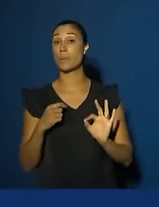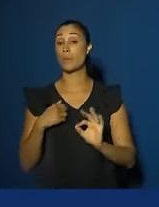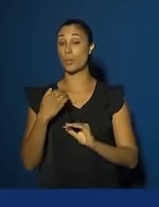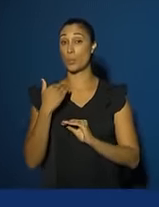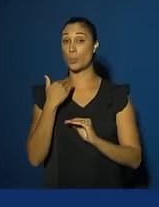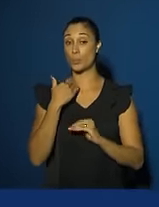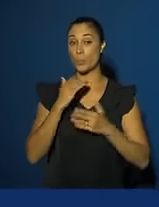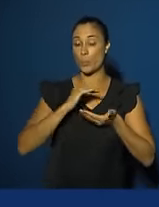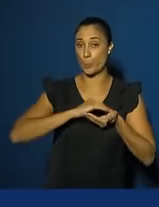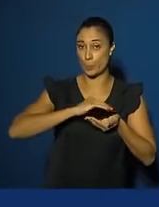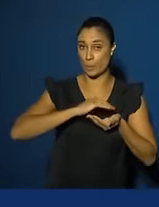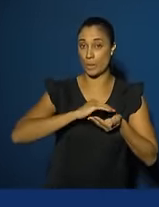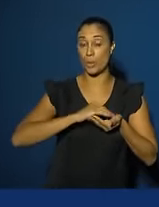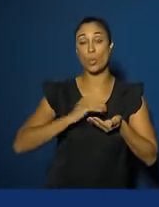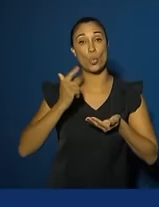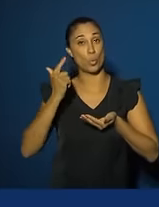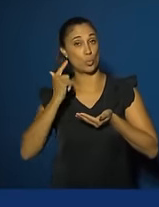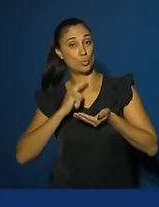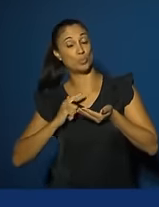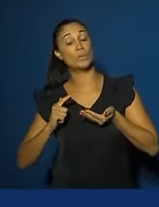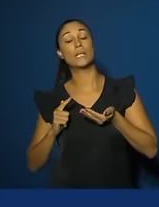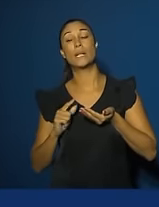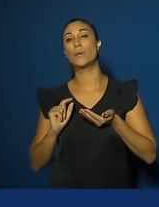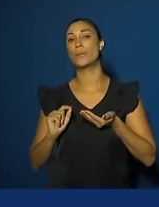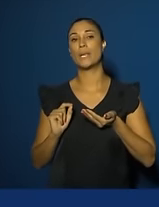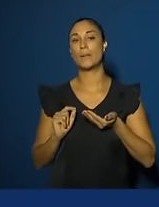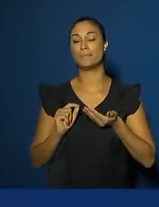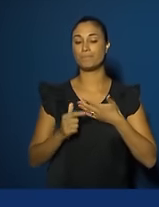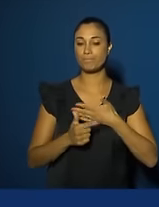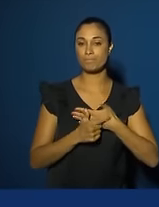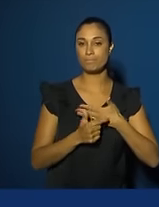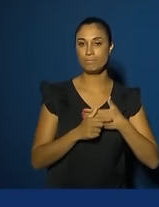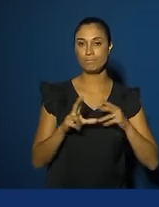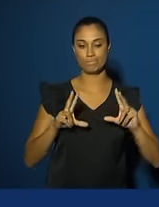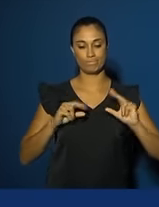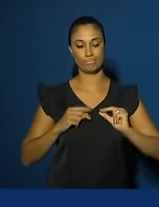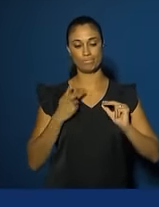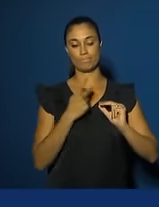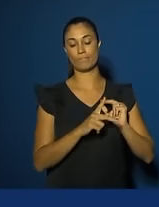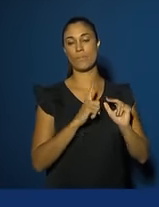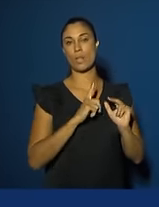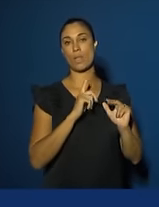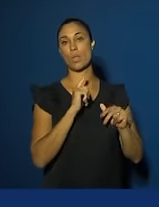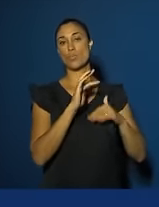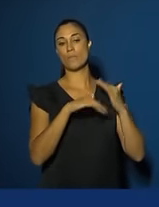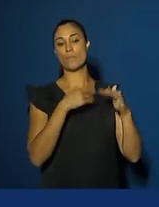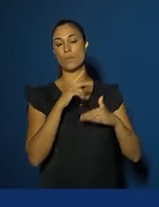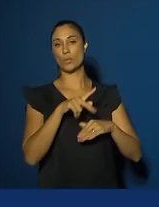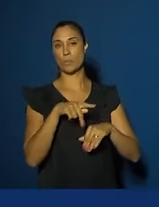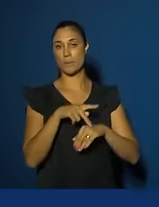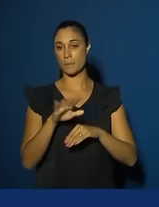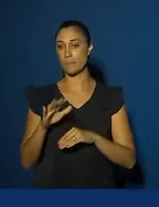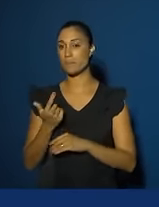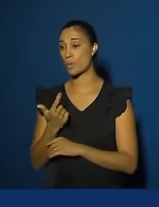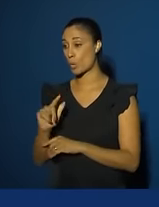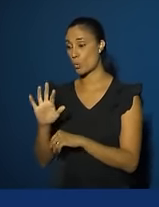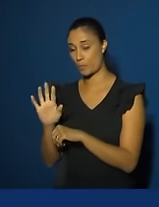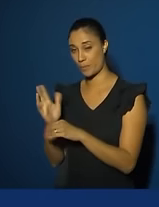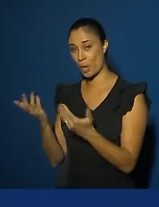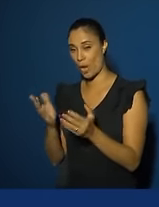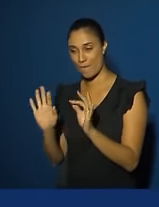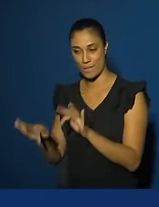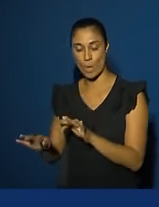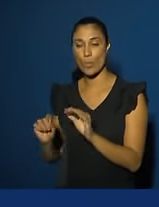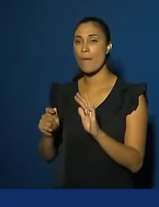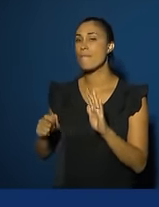o banco continuar cumprindo papel meritório que ele tem no desenvolvimento do país um ponto final da nossa conversa